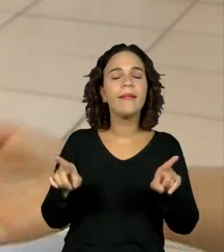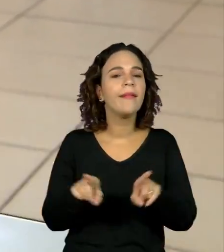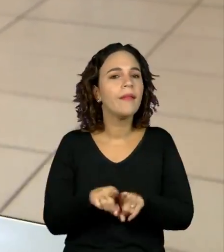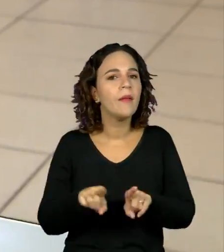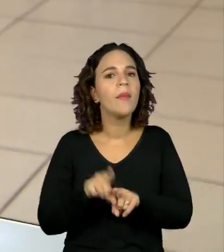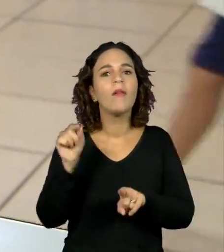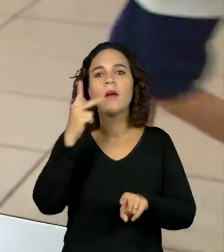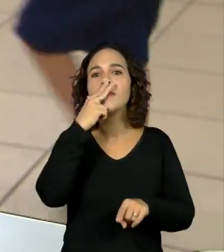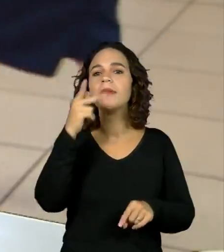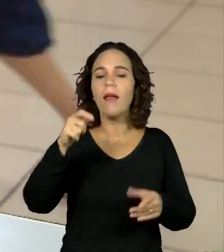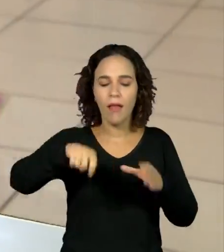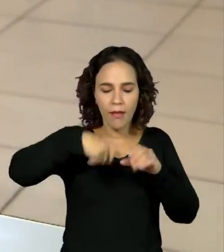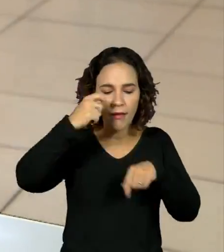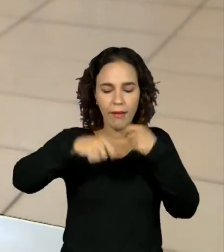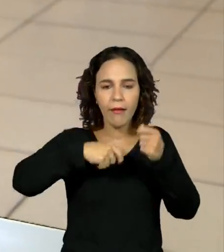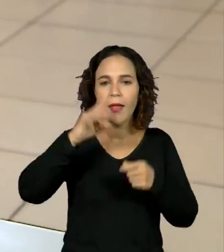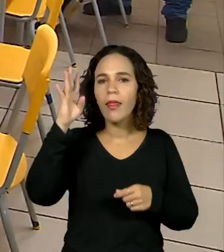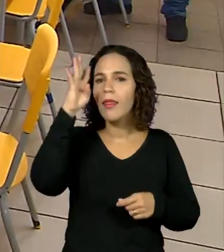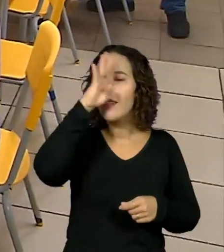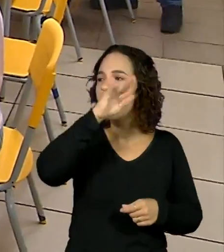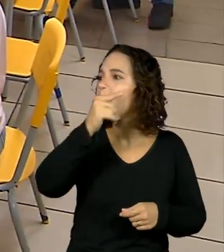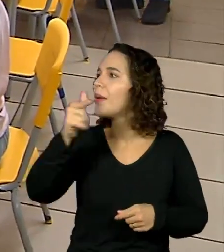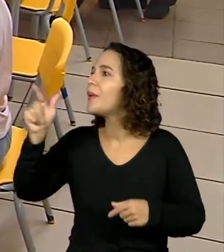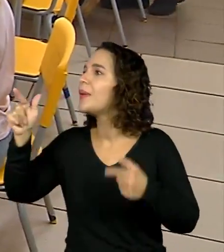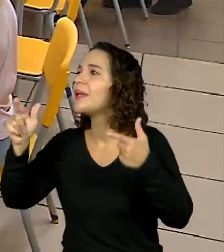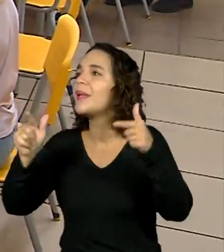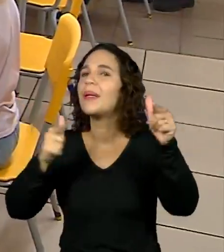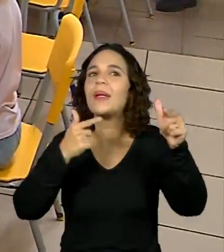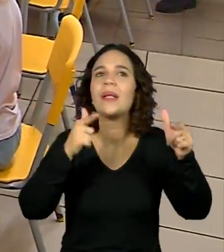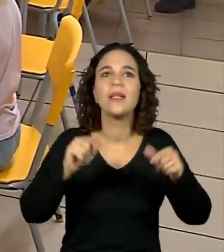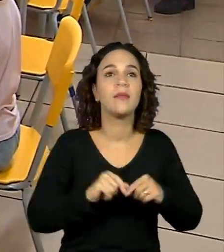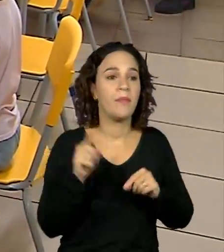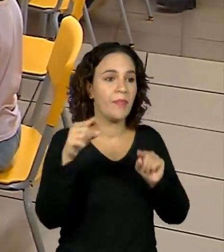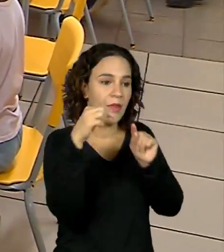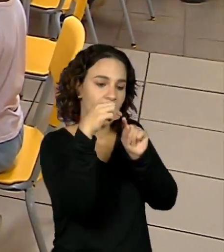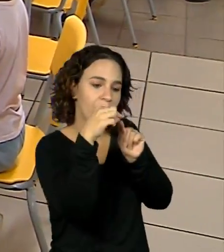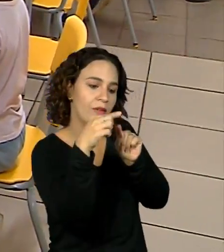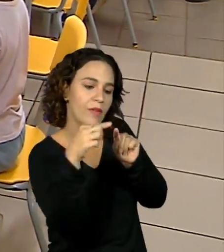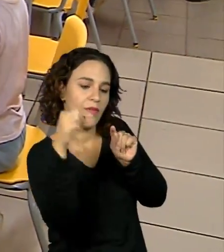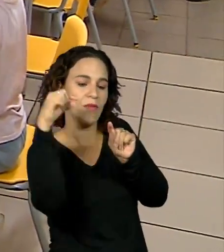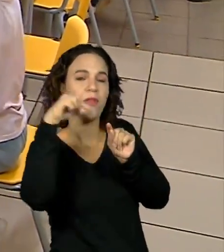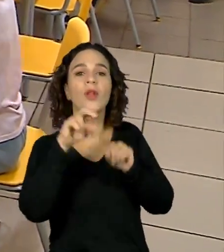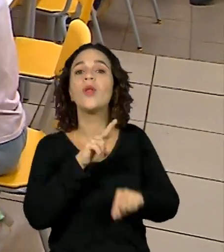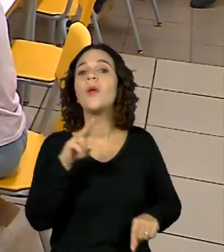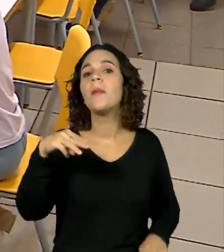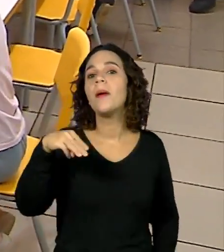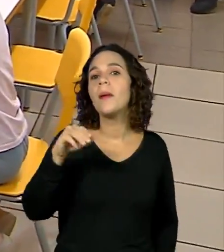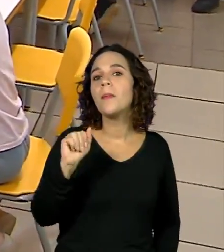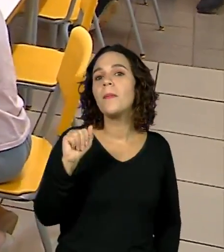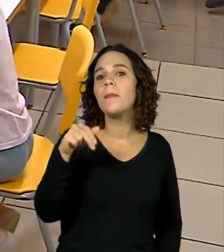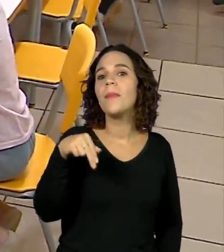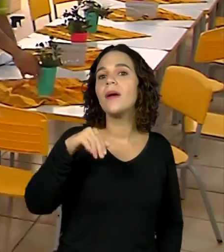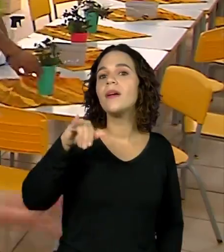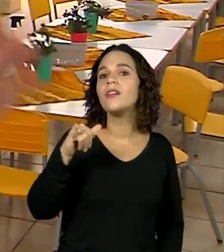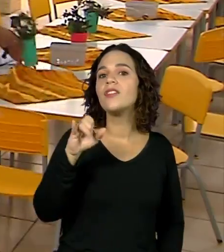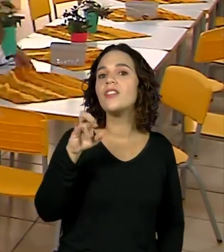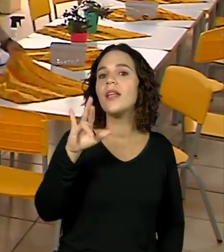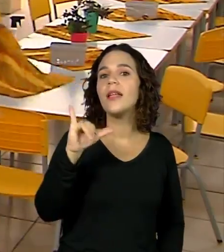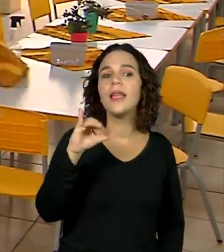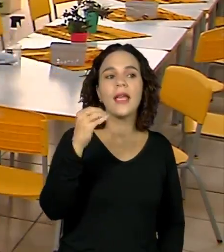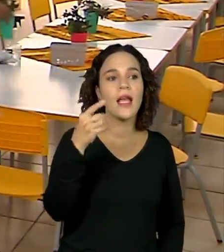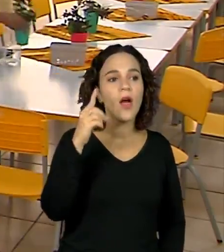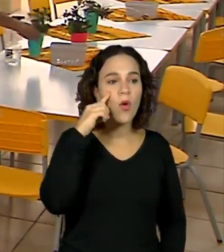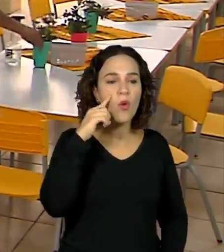facilmente distraídas durante as refeições. É um manjericão, é uma folhinha. Sente o cheirinho dela, pega uma, sente o cheirinho. Há uma